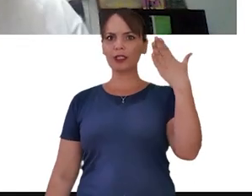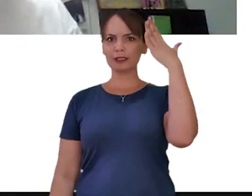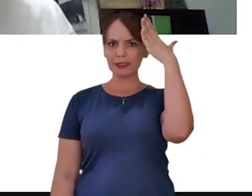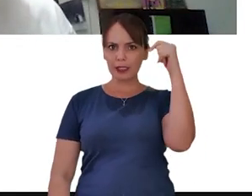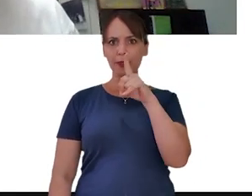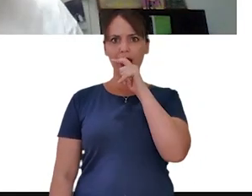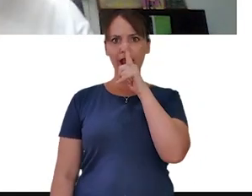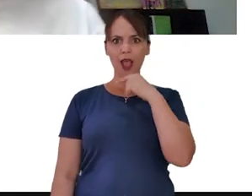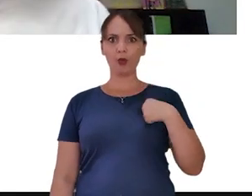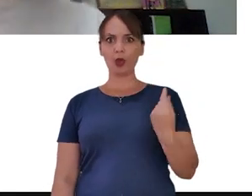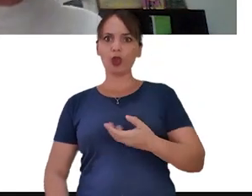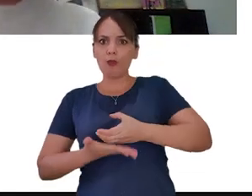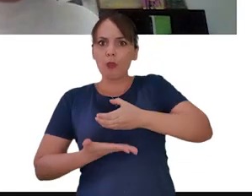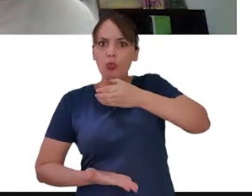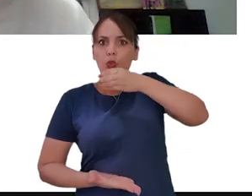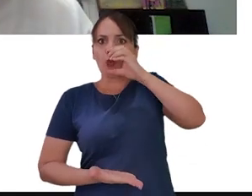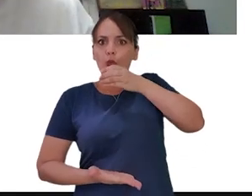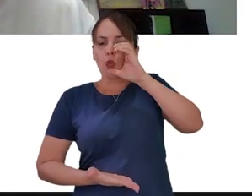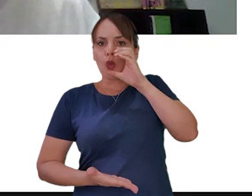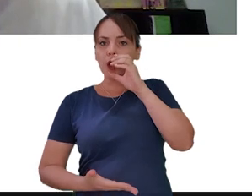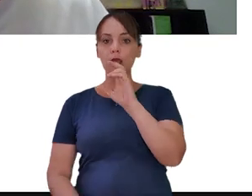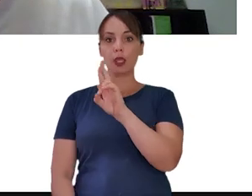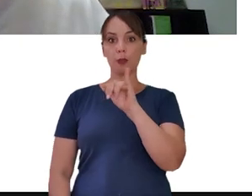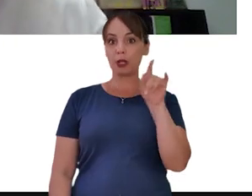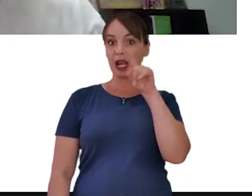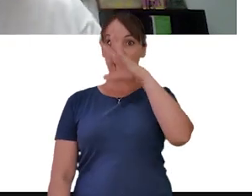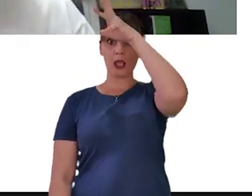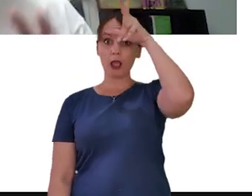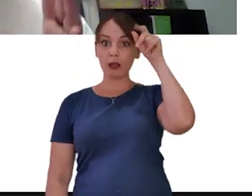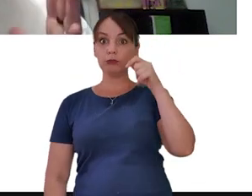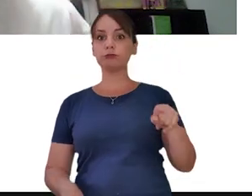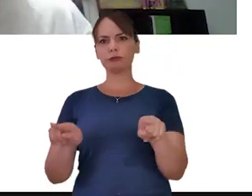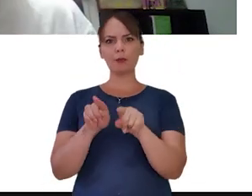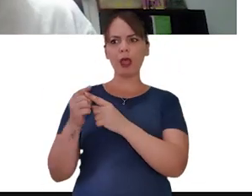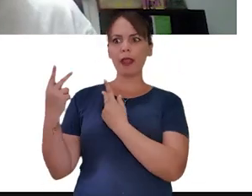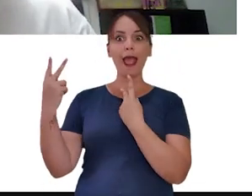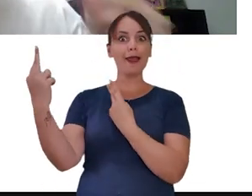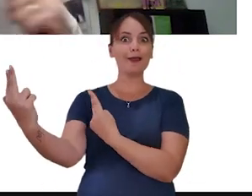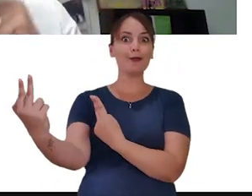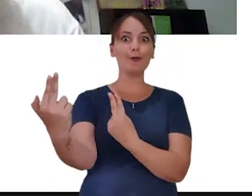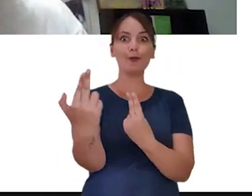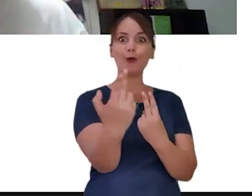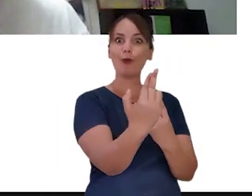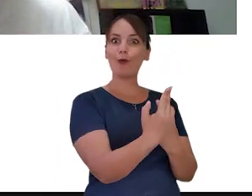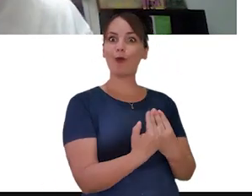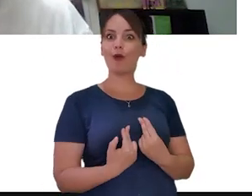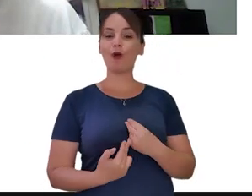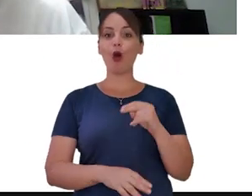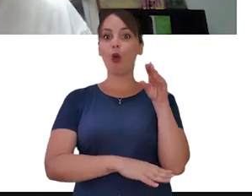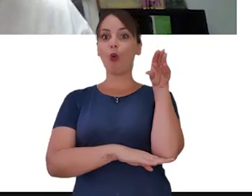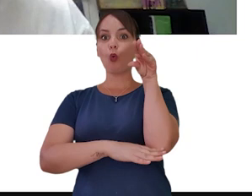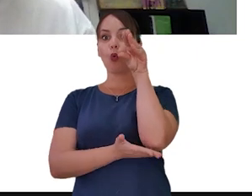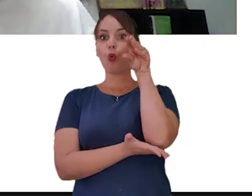que a gente bebe e que os ribeirinhos lá no Amazonas estão bebendo... é a mesma água que os dinossauros